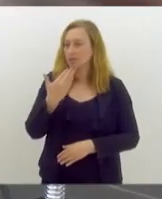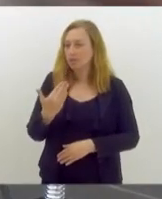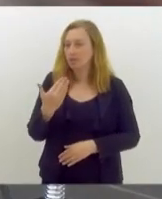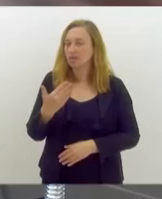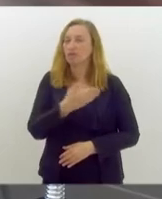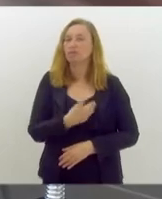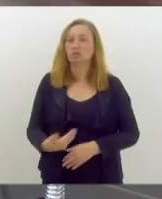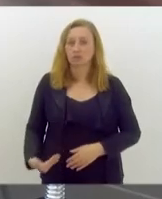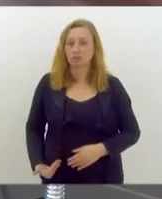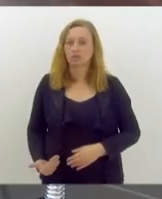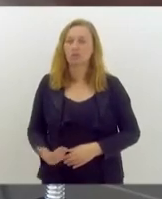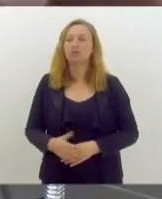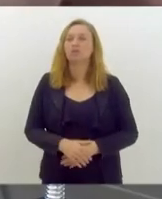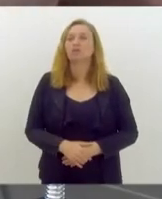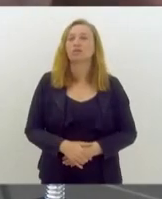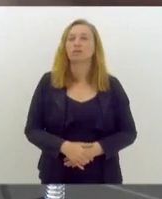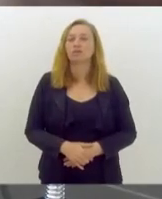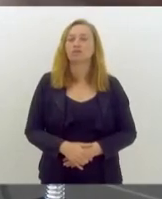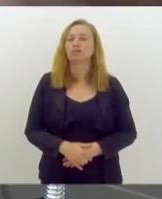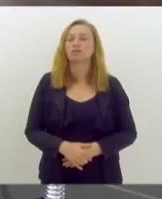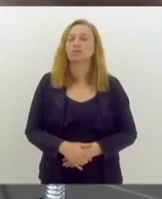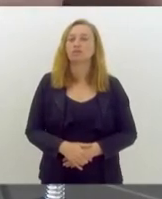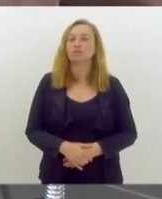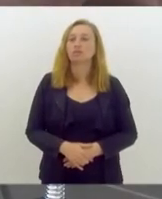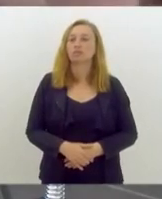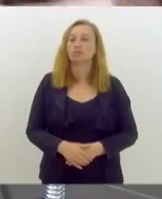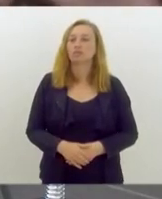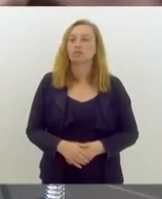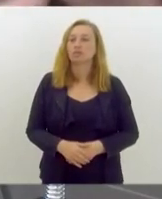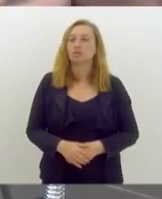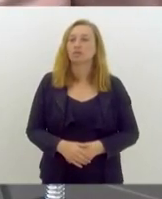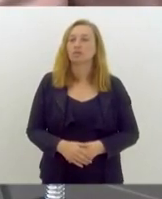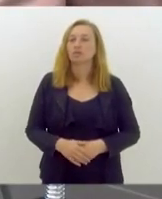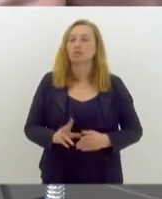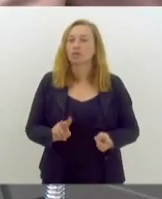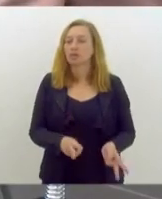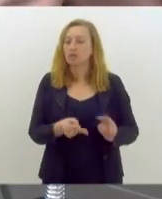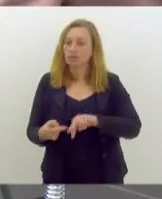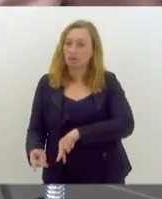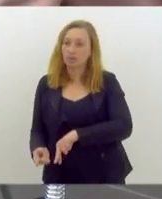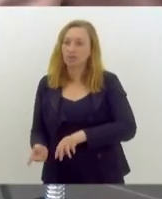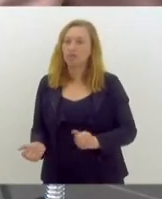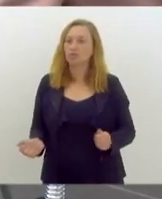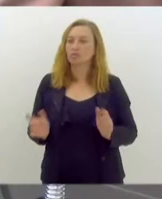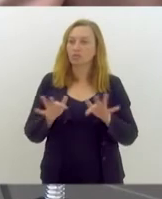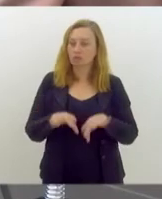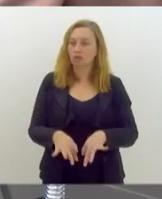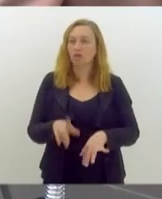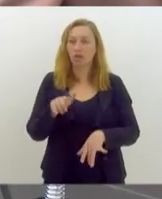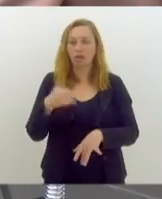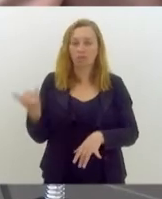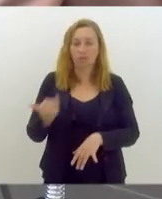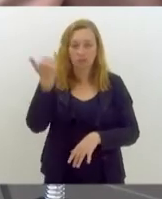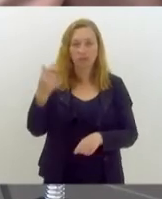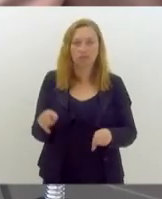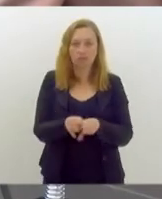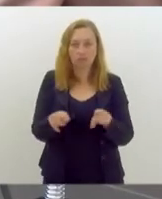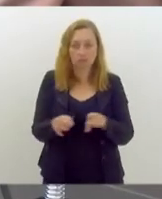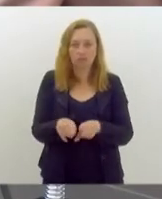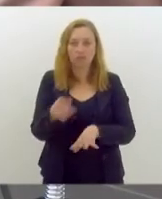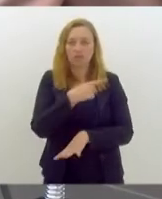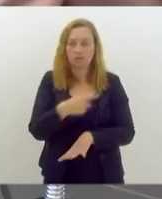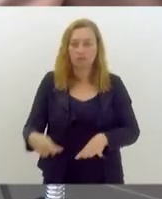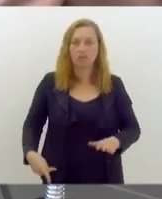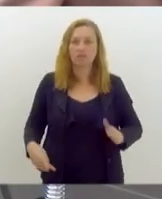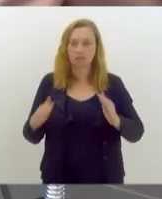que careceria de fazer parte dos encaminhamentos finais mas também seria importante que o